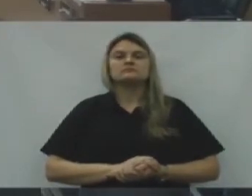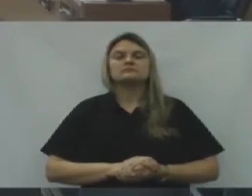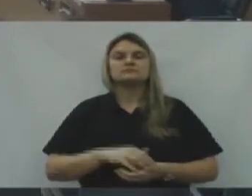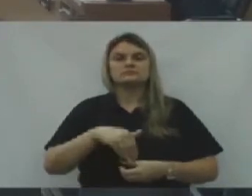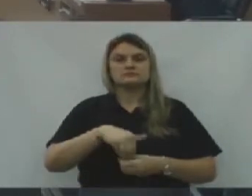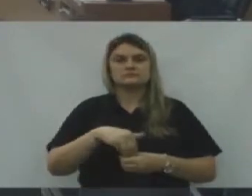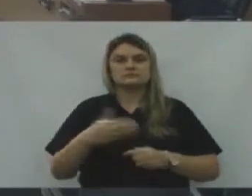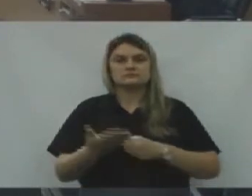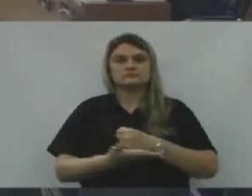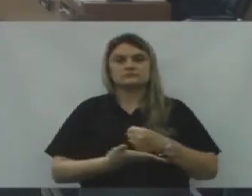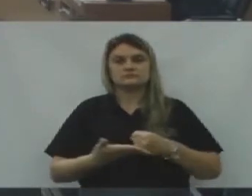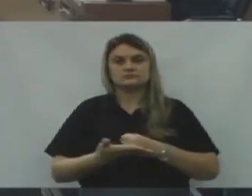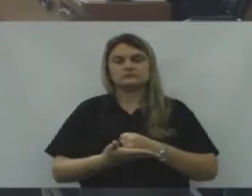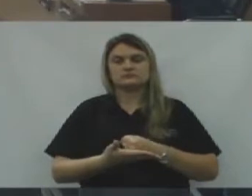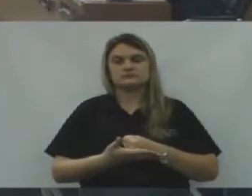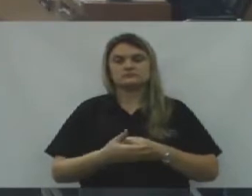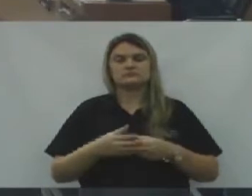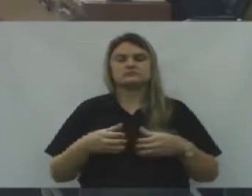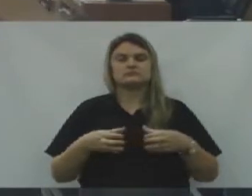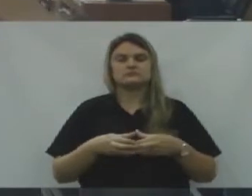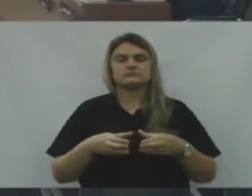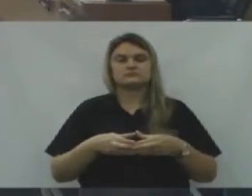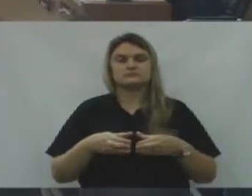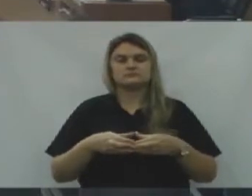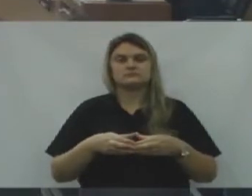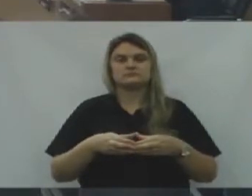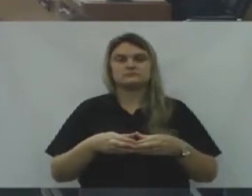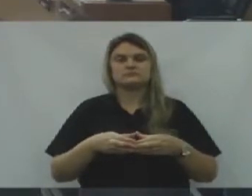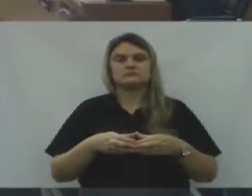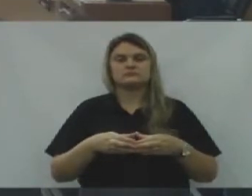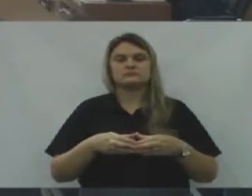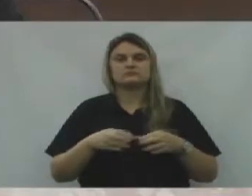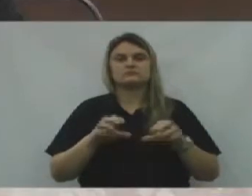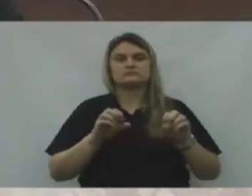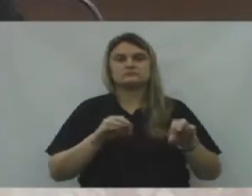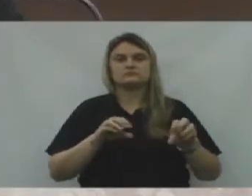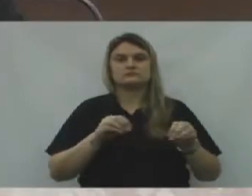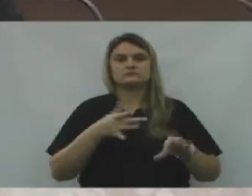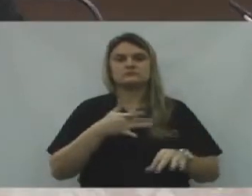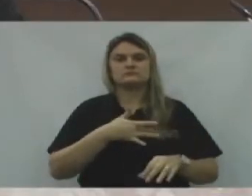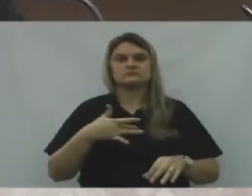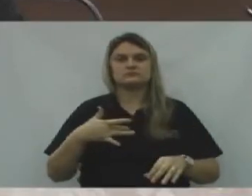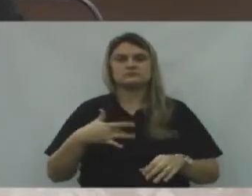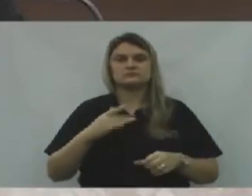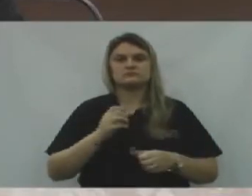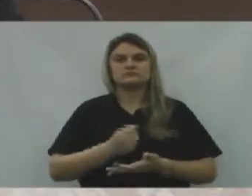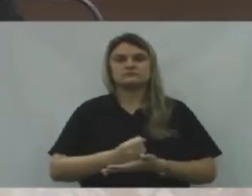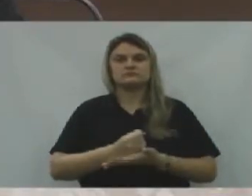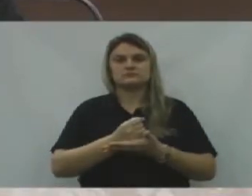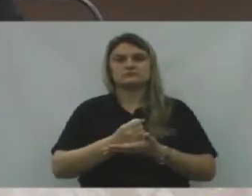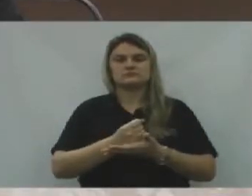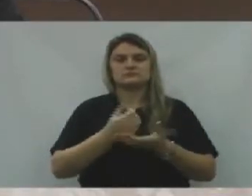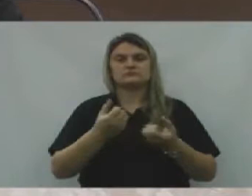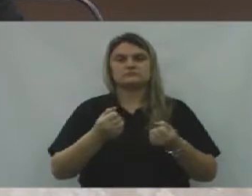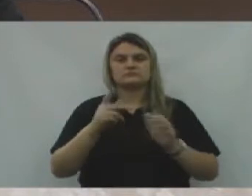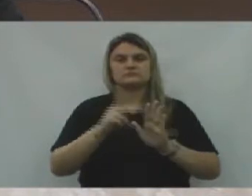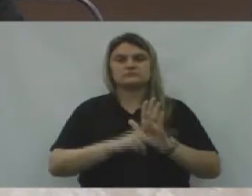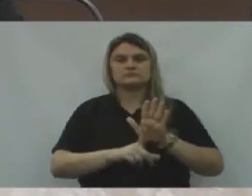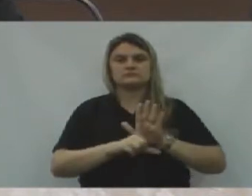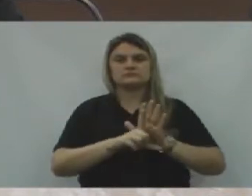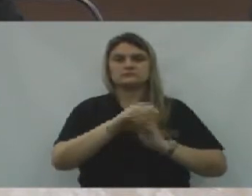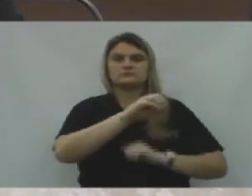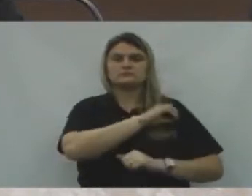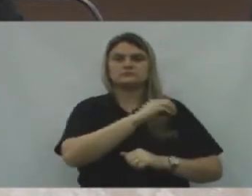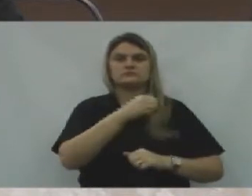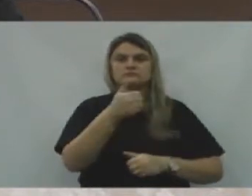Votação do parecer fundamentado Da Comissão de Educação, Saúde e Assistência, Favorável ao projeto de lei ordinária